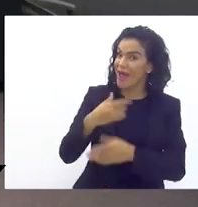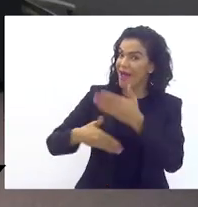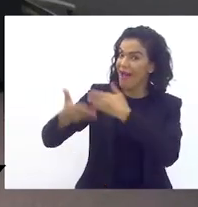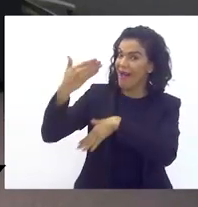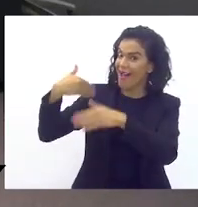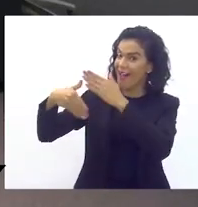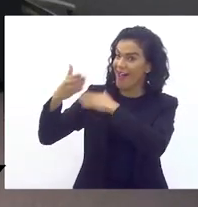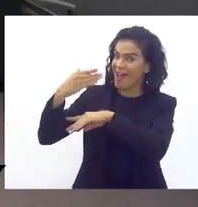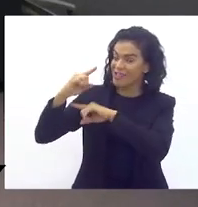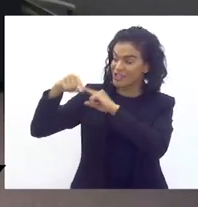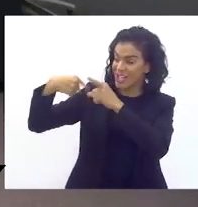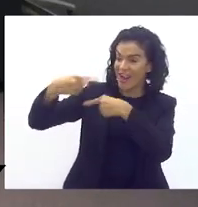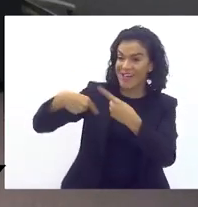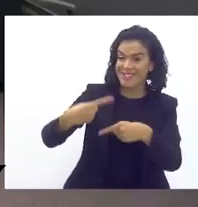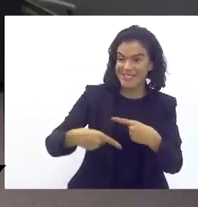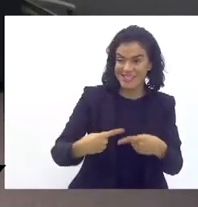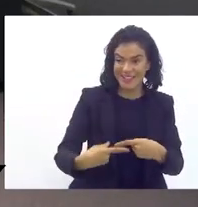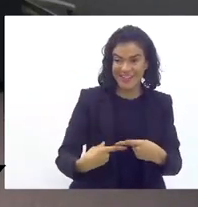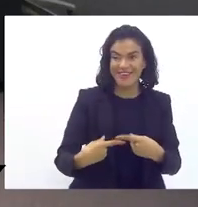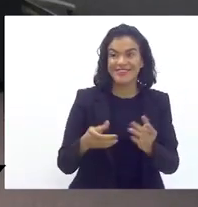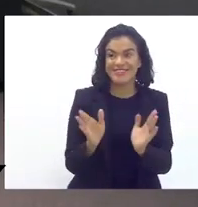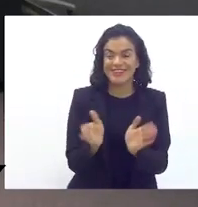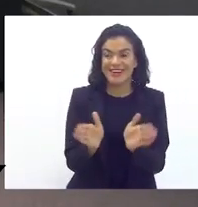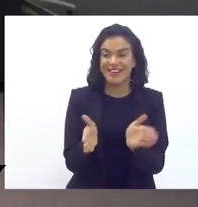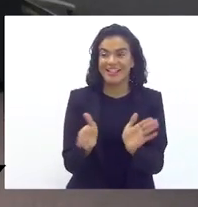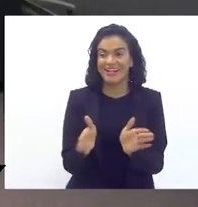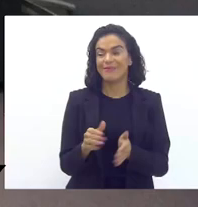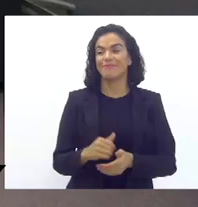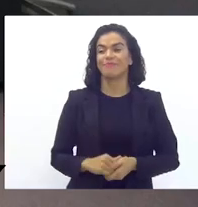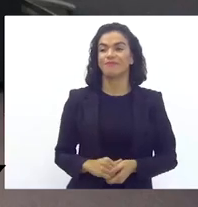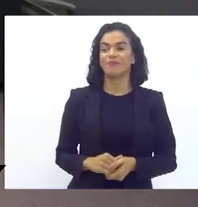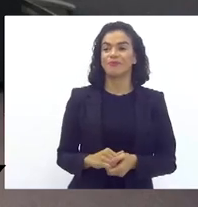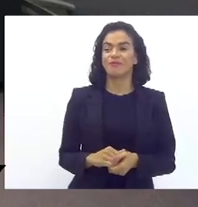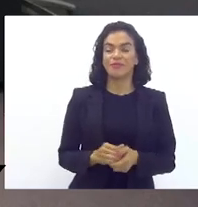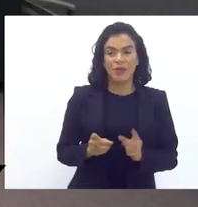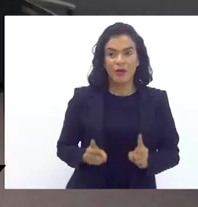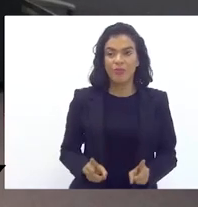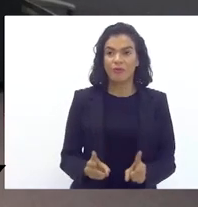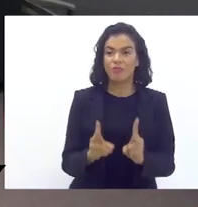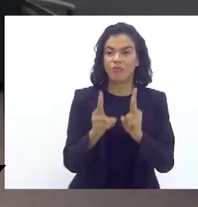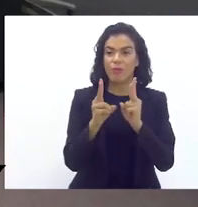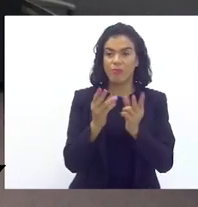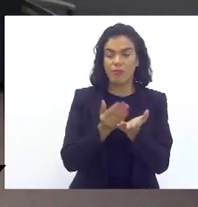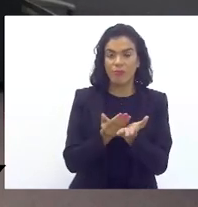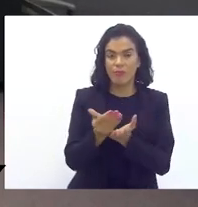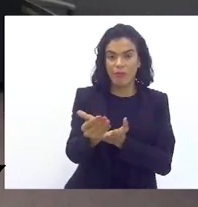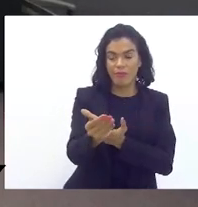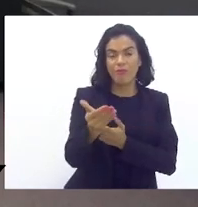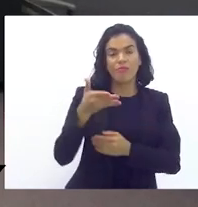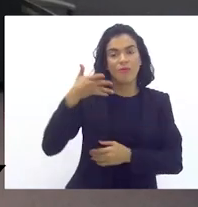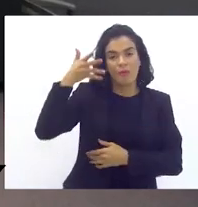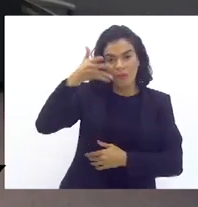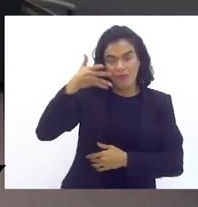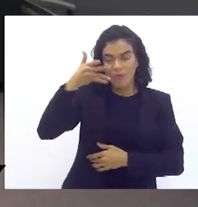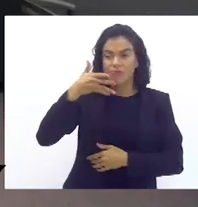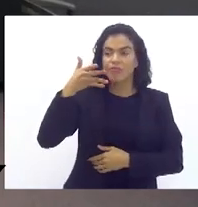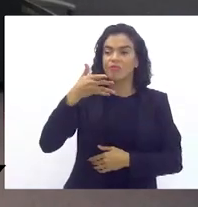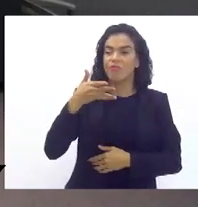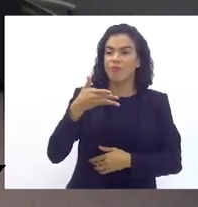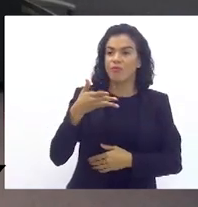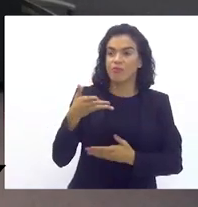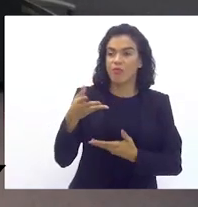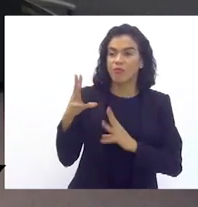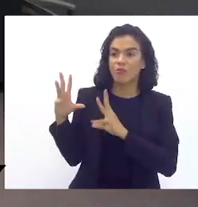intergeracional negro alguns céus já tem muito Bem pessoal vamos então dar início as falas da mesa eu vou